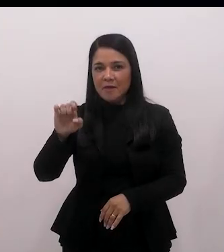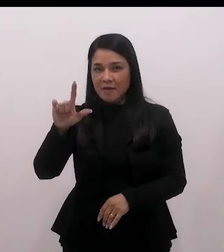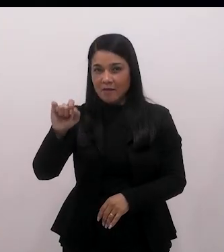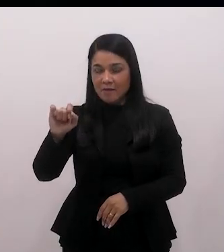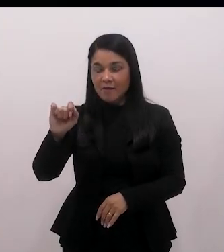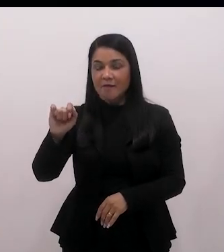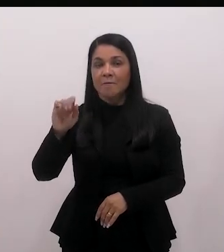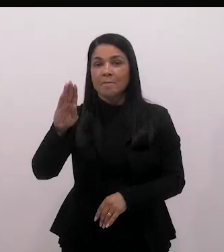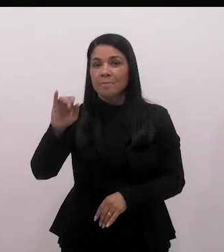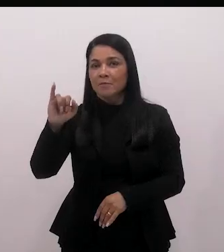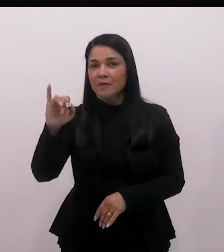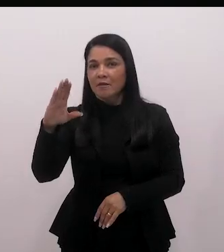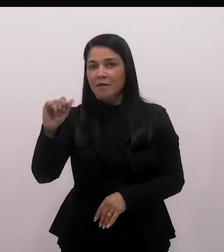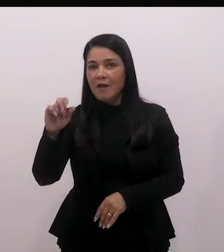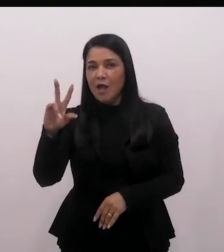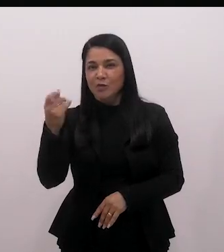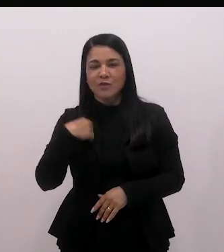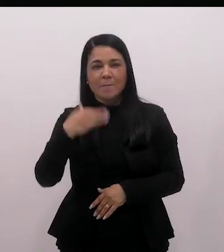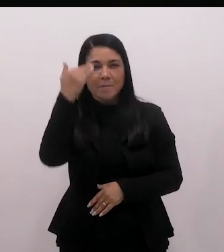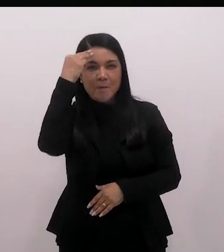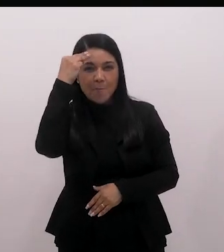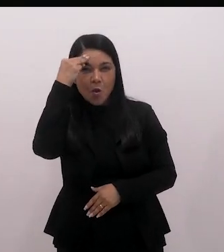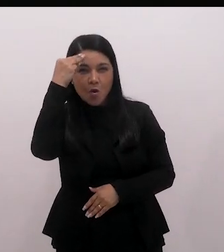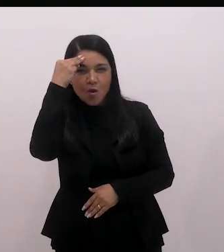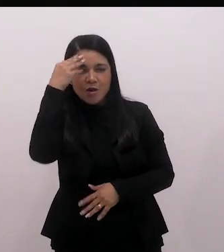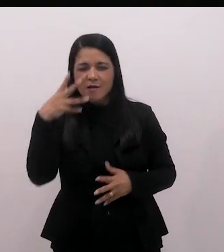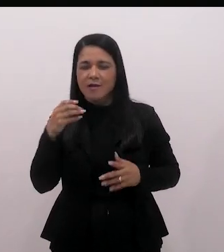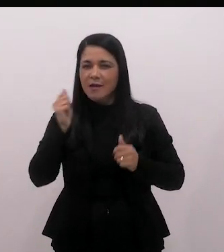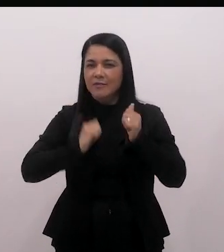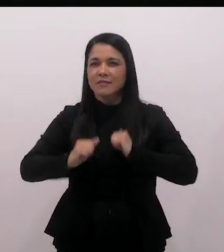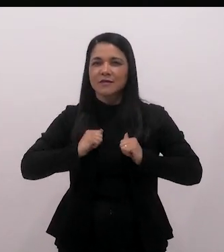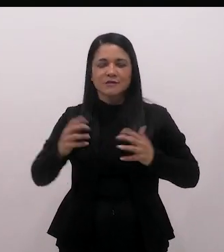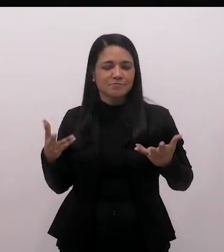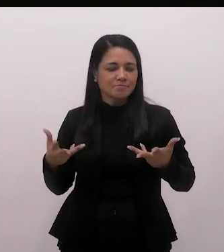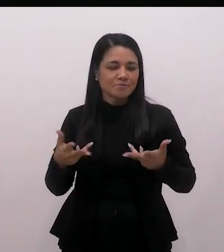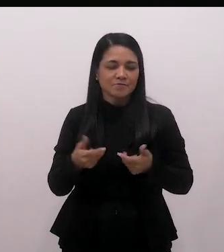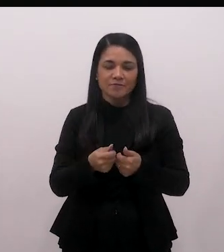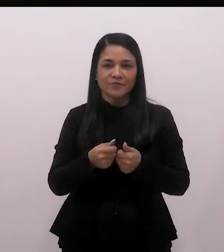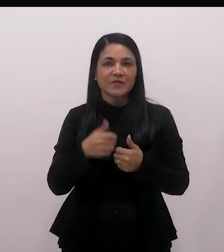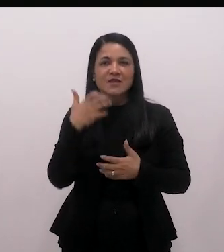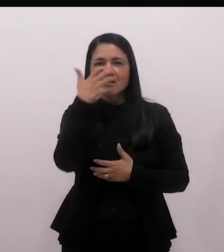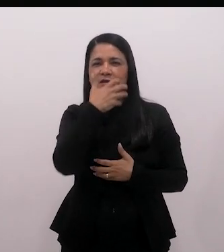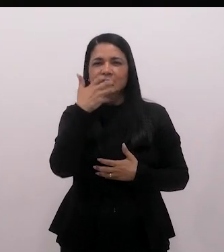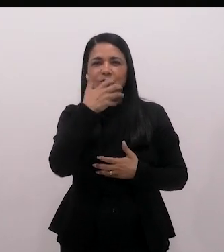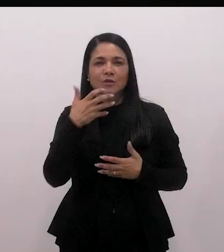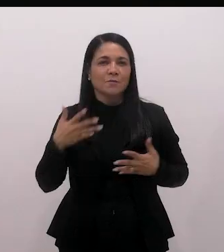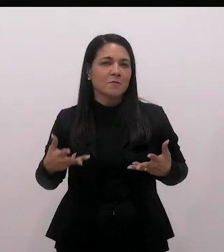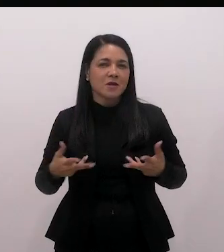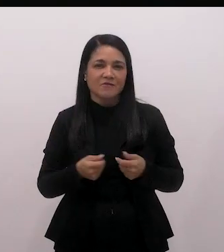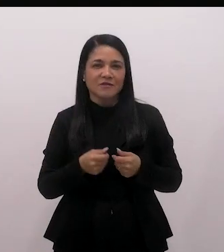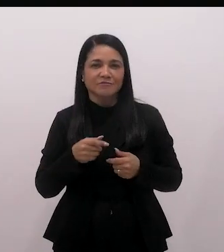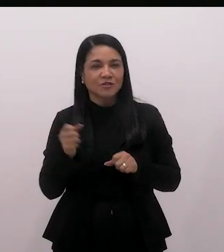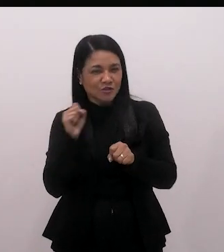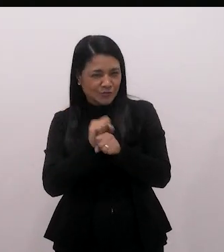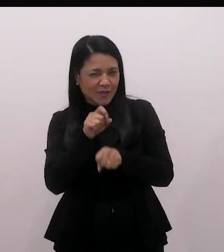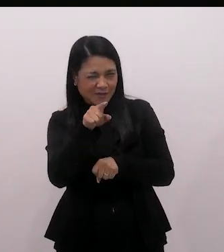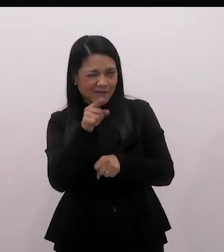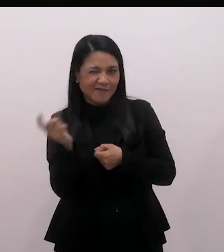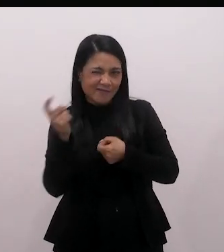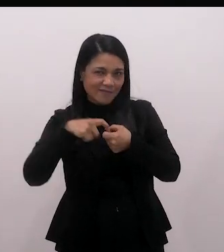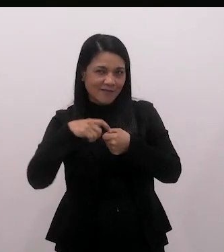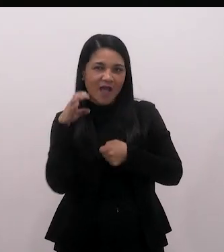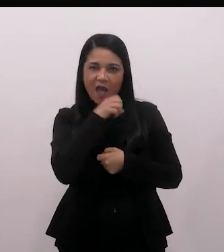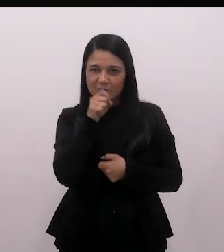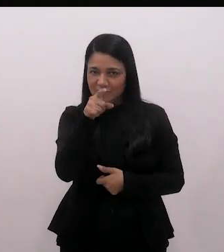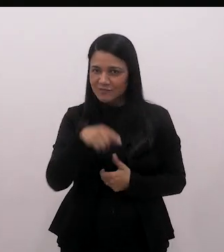com Isabela Bicalho, que está na memória coletiva de todos nós, uma atriz maravilhosa, uma cantora, gente, incrível. Fica com a